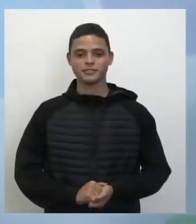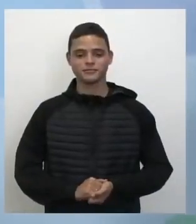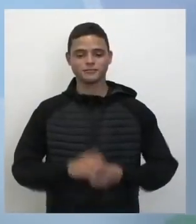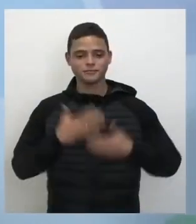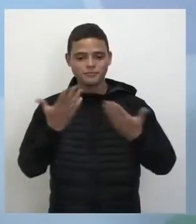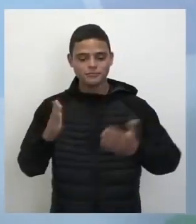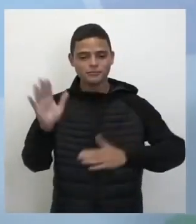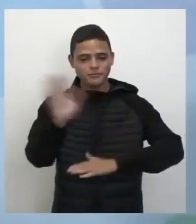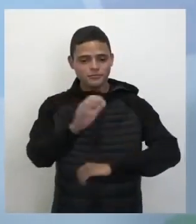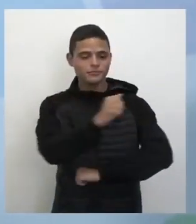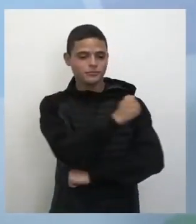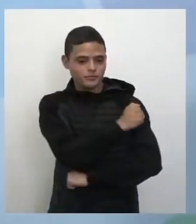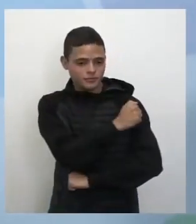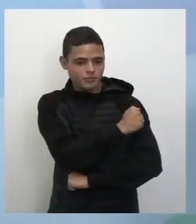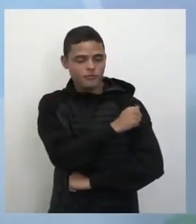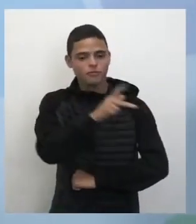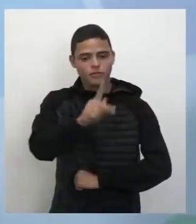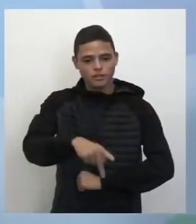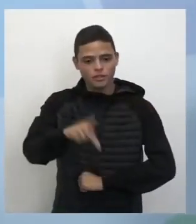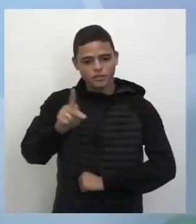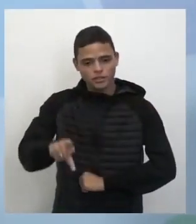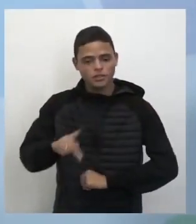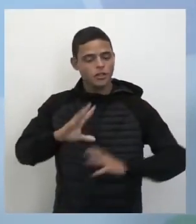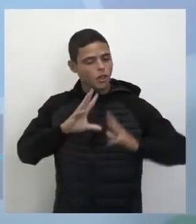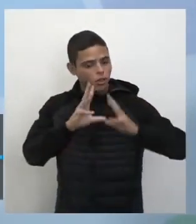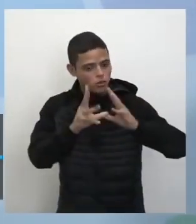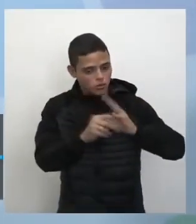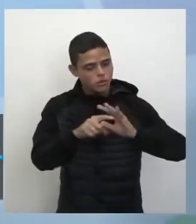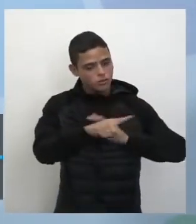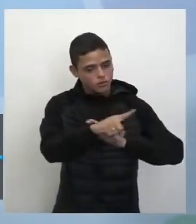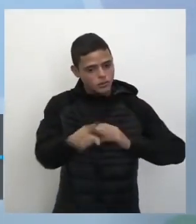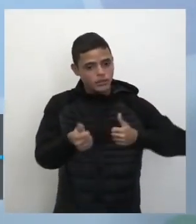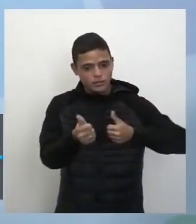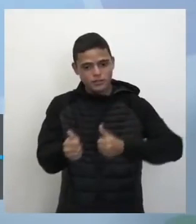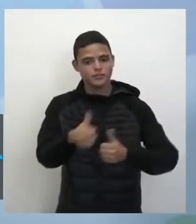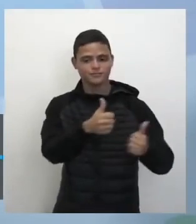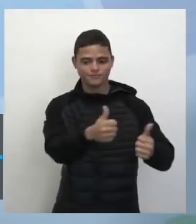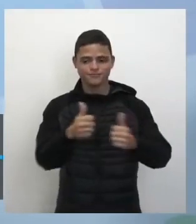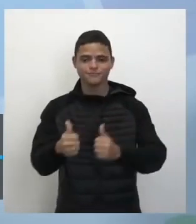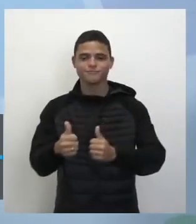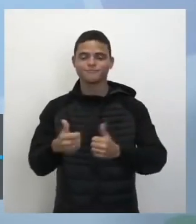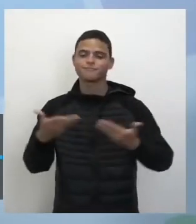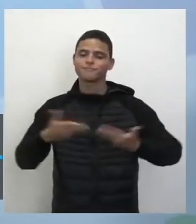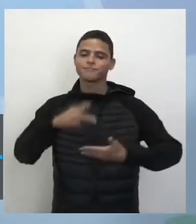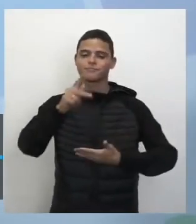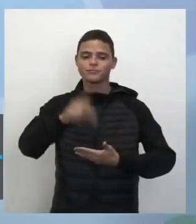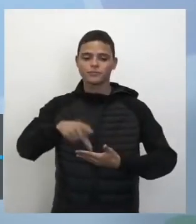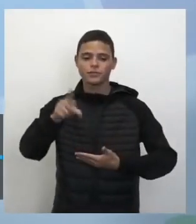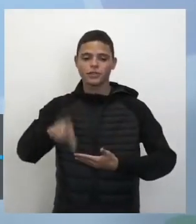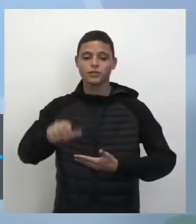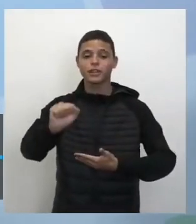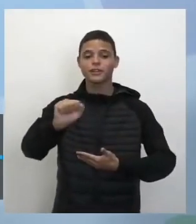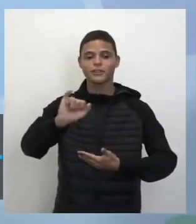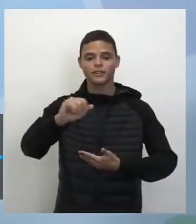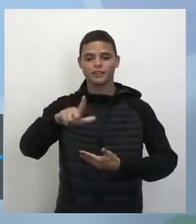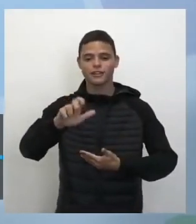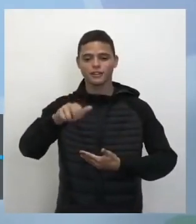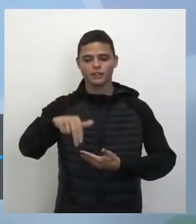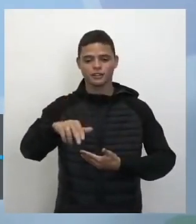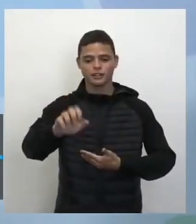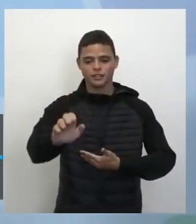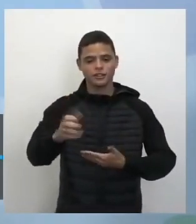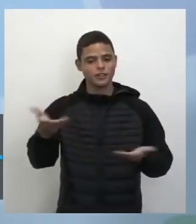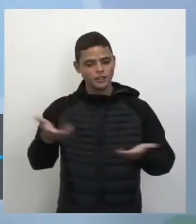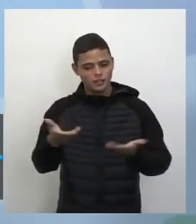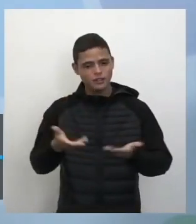Olá, estudantes, professores e todos que nos acompanham, tudo bem com vocês? Eu sou a professora Silene Félix e irei moderar